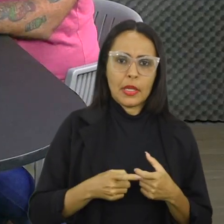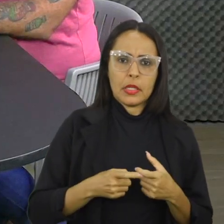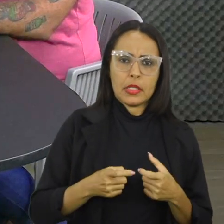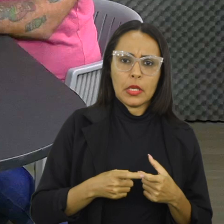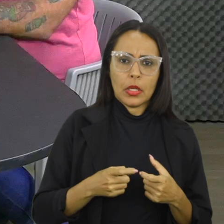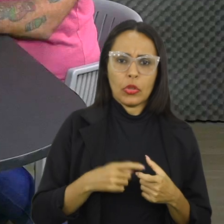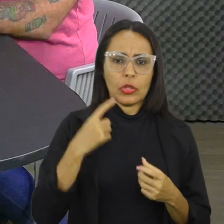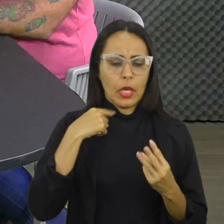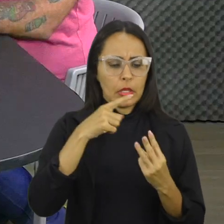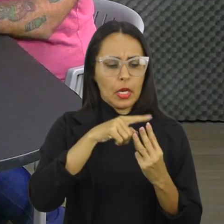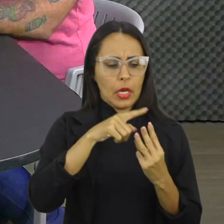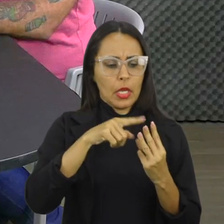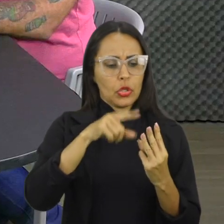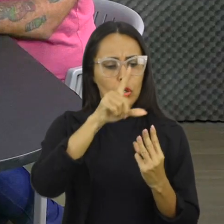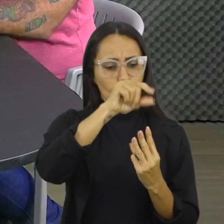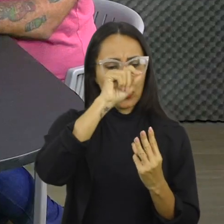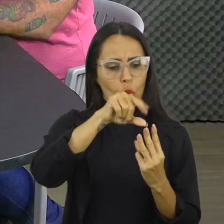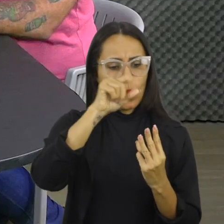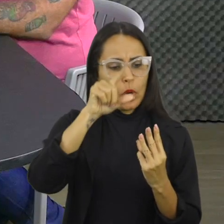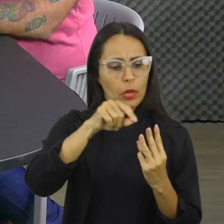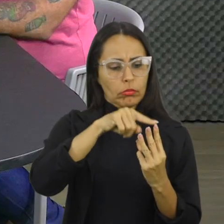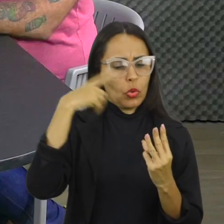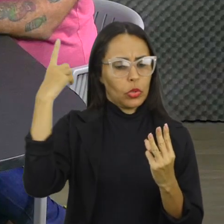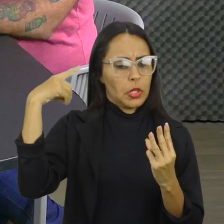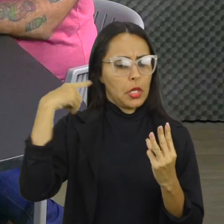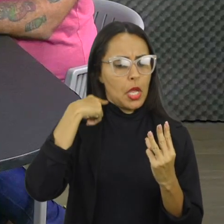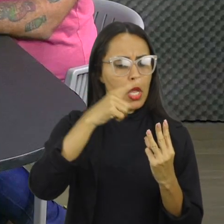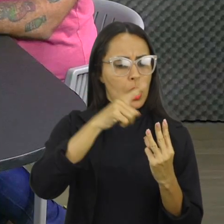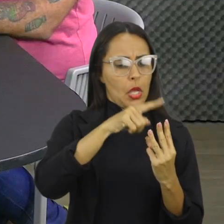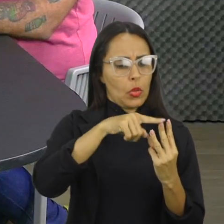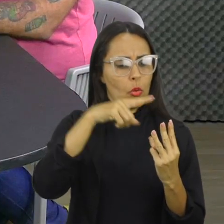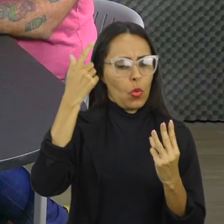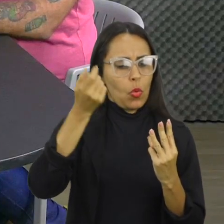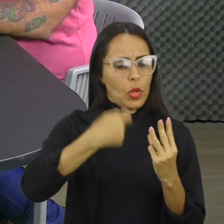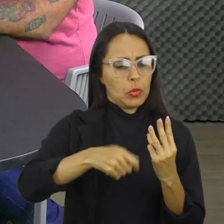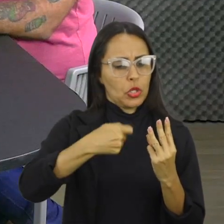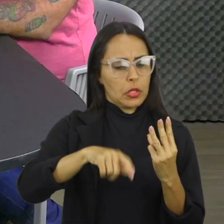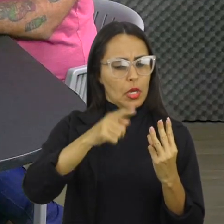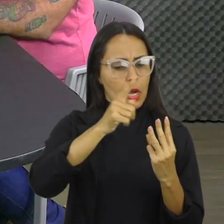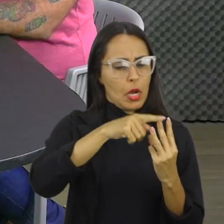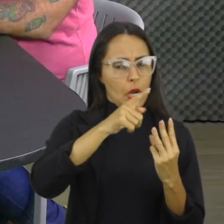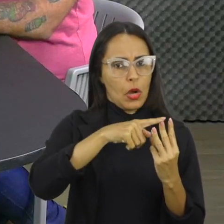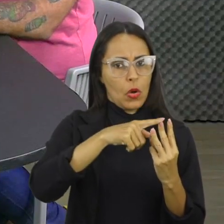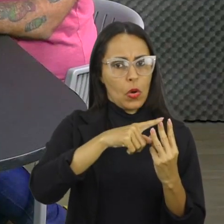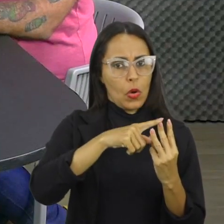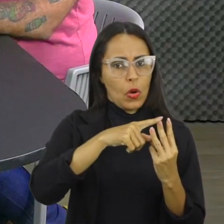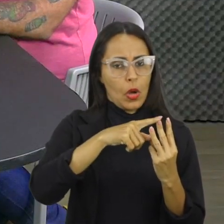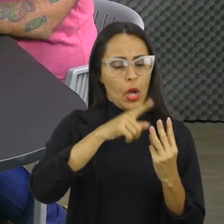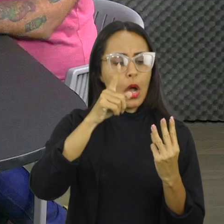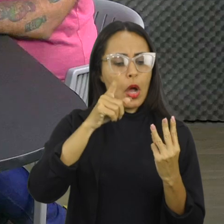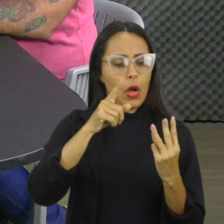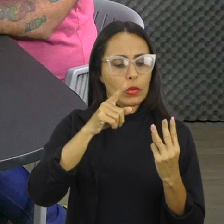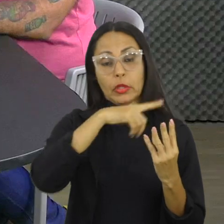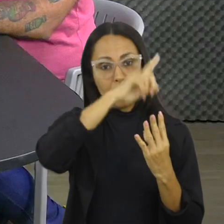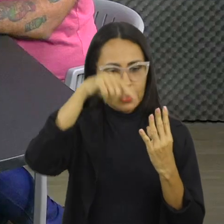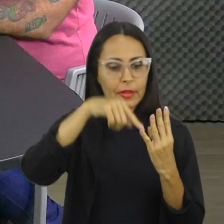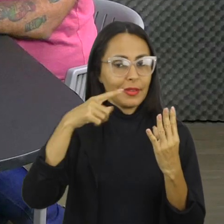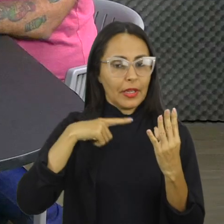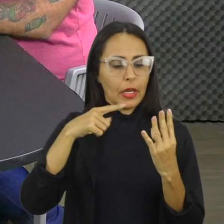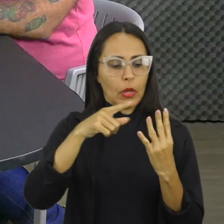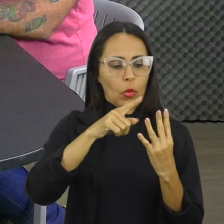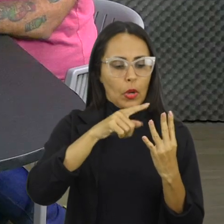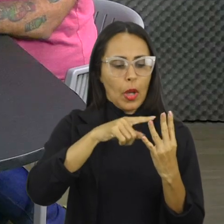tinha 3 opções, ou era direito, ou era administração, Não, ainda tinha a quarta, que era engenharia, né? E